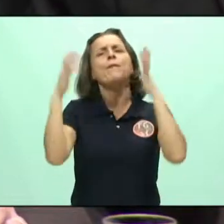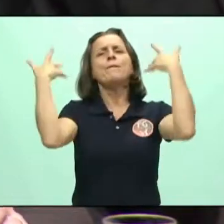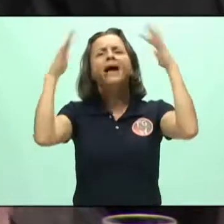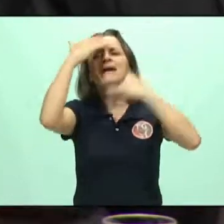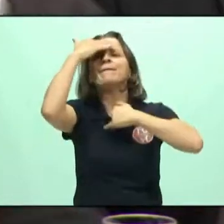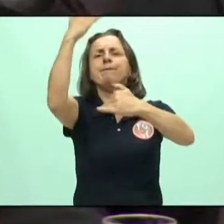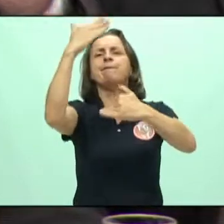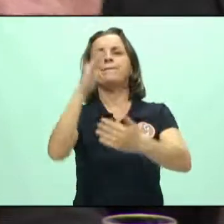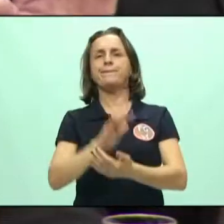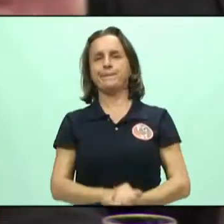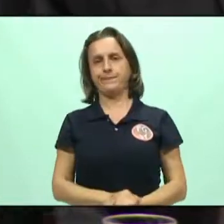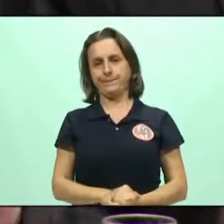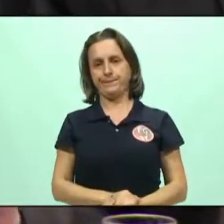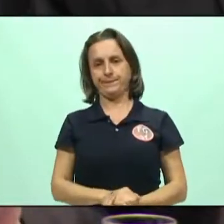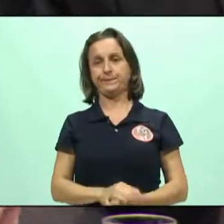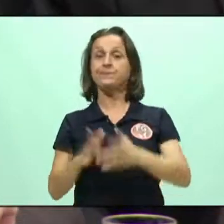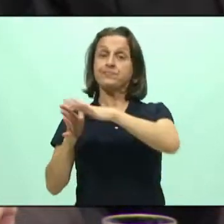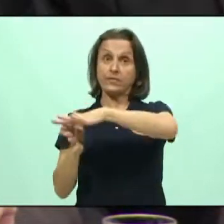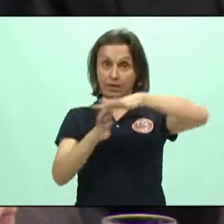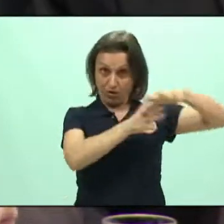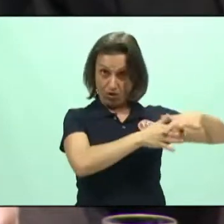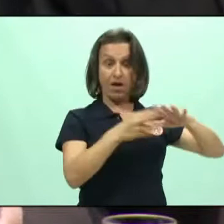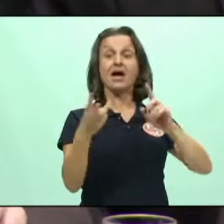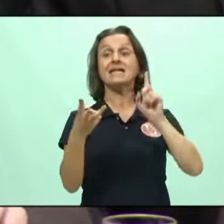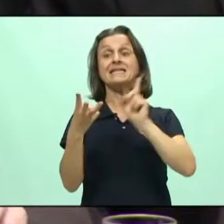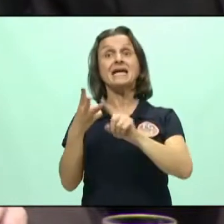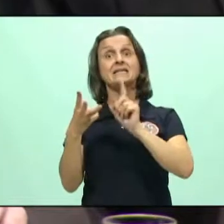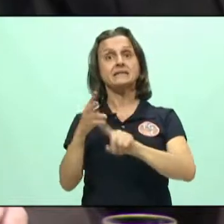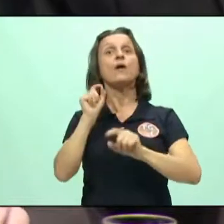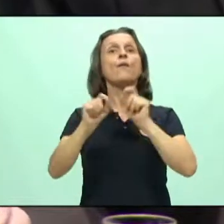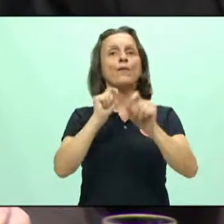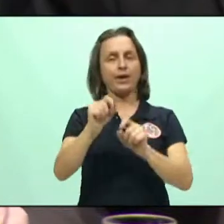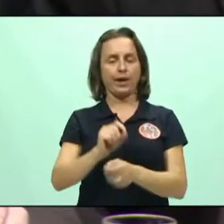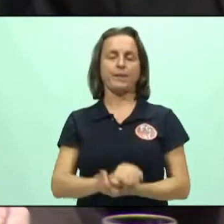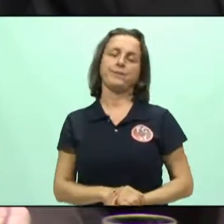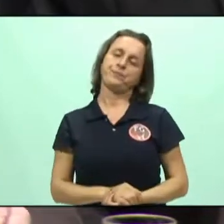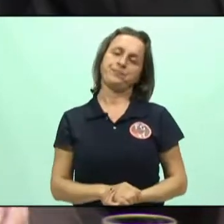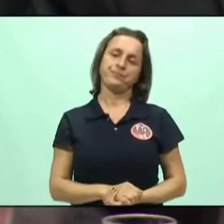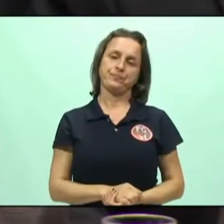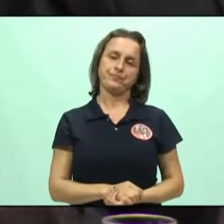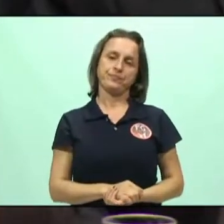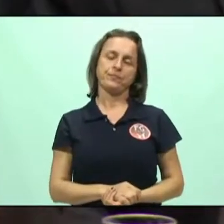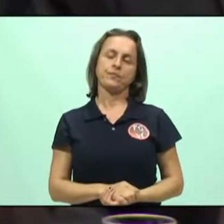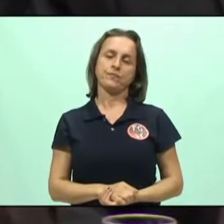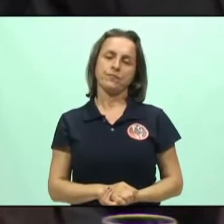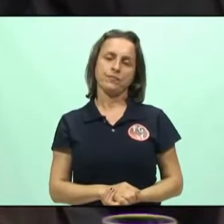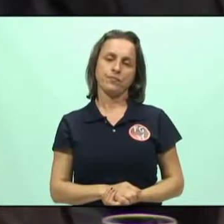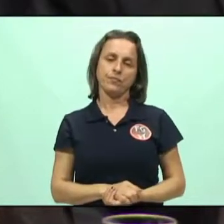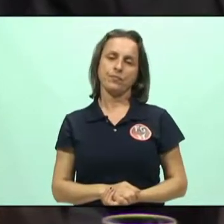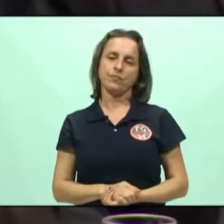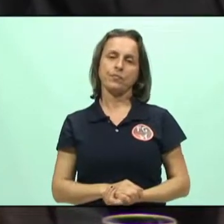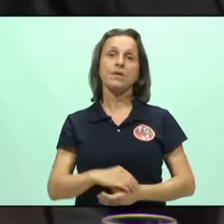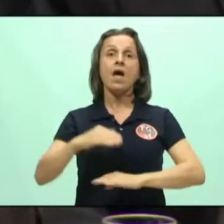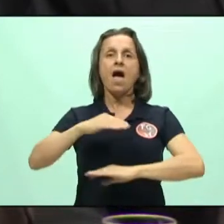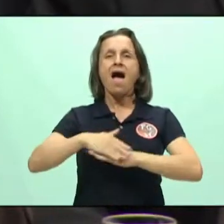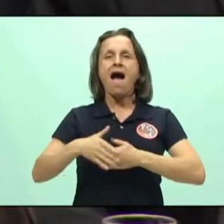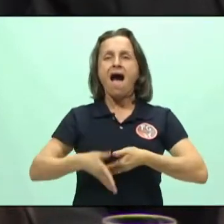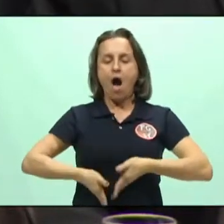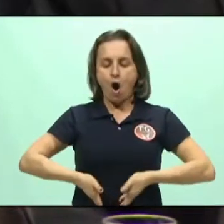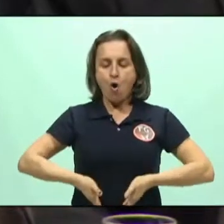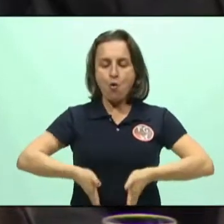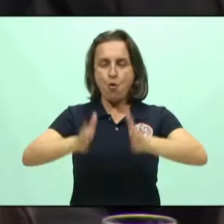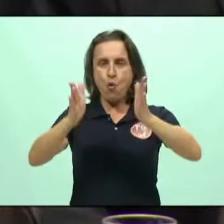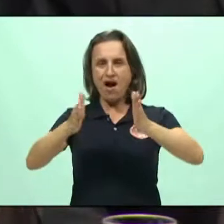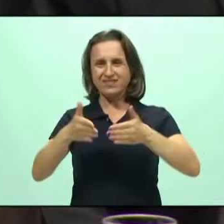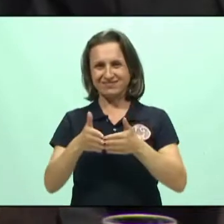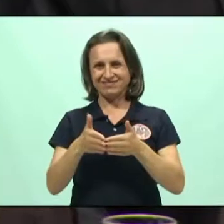agora essa é uma outra parte vamos para a terceira parte a terceira parte é eles abriram As ruas estão fechando